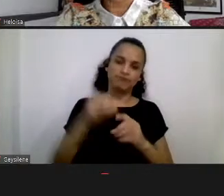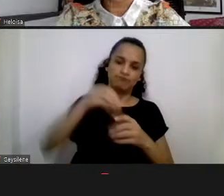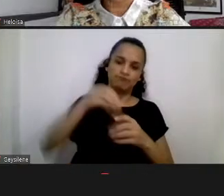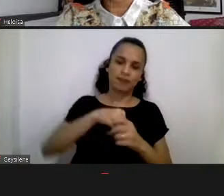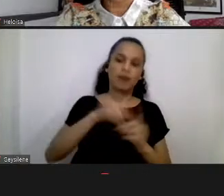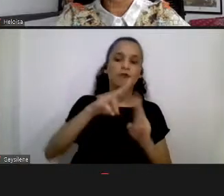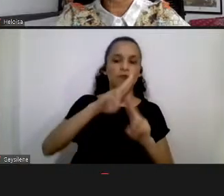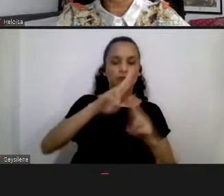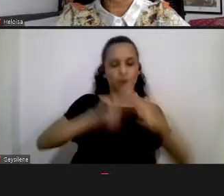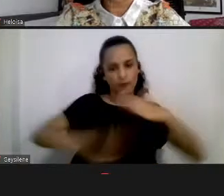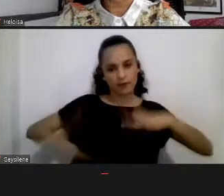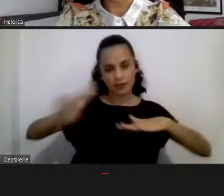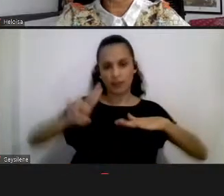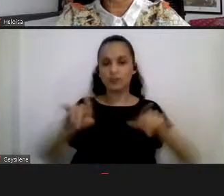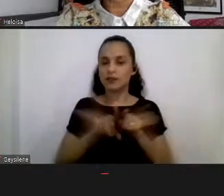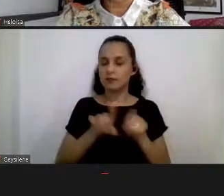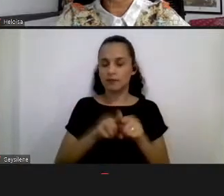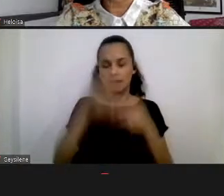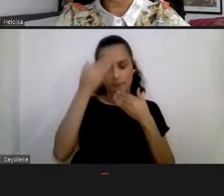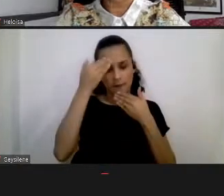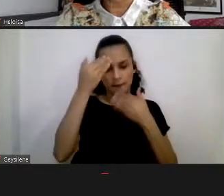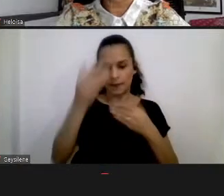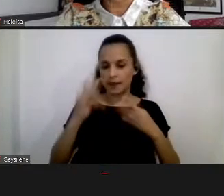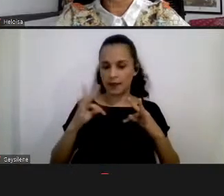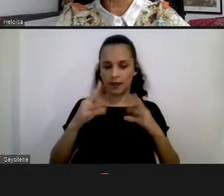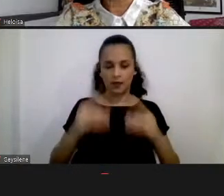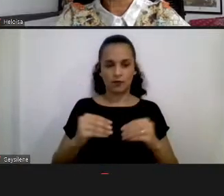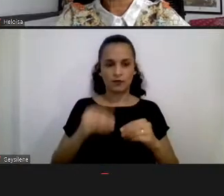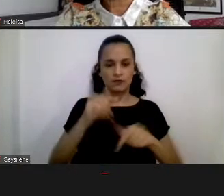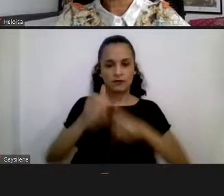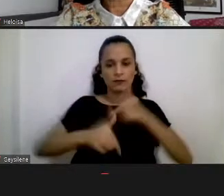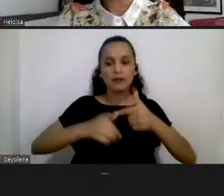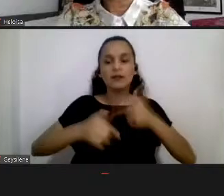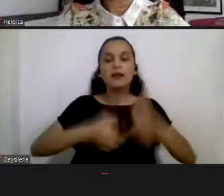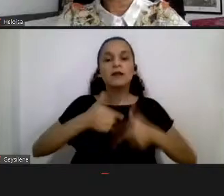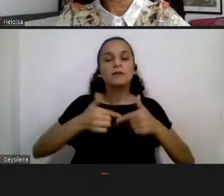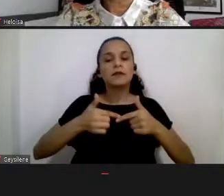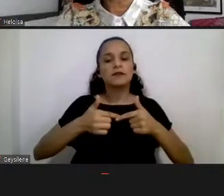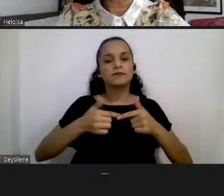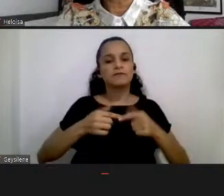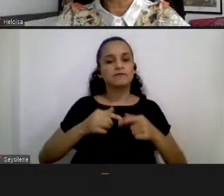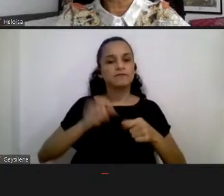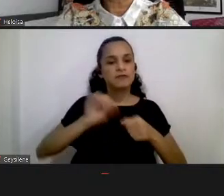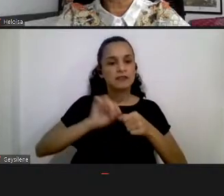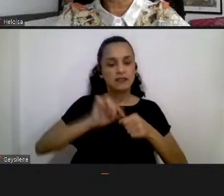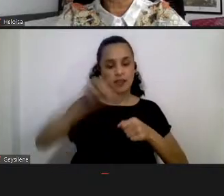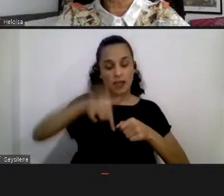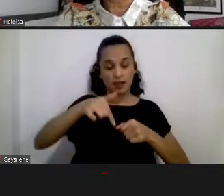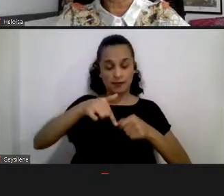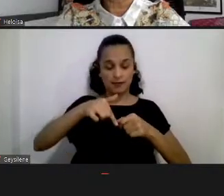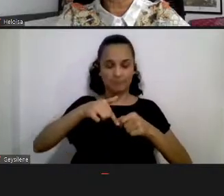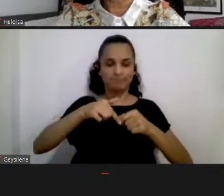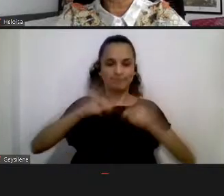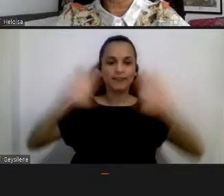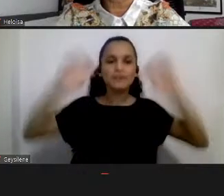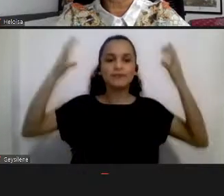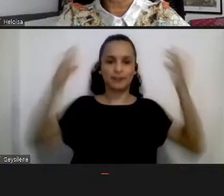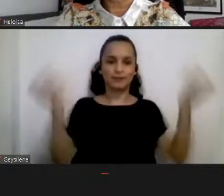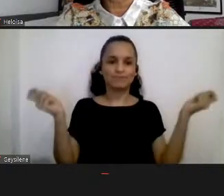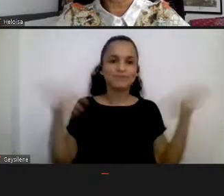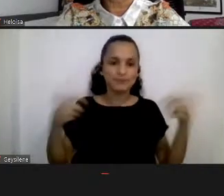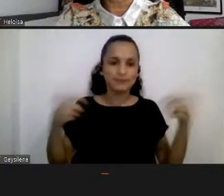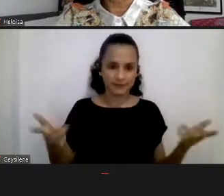a todos os que trabalharam e estão trabalhando para tornar essa cerimônia possível. Com respeito e admiração, dou